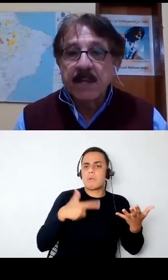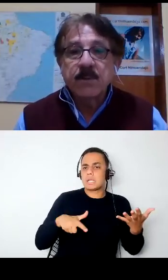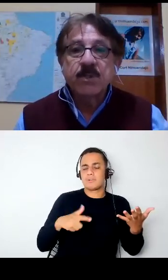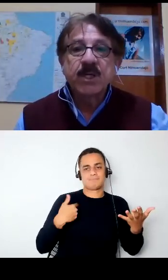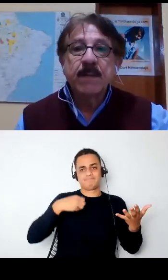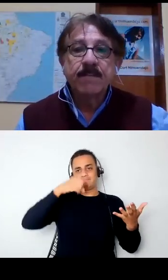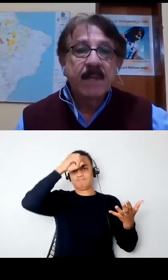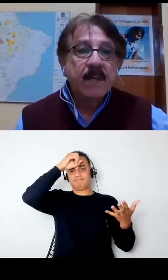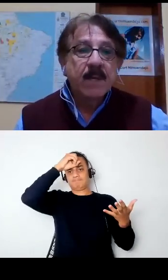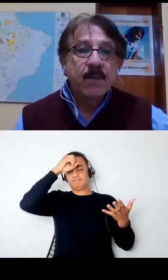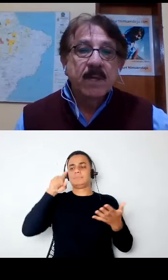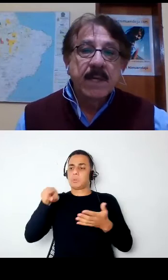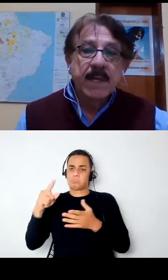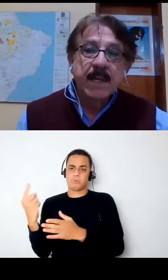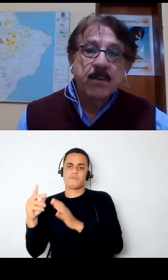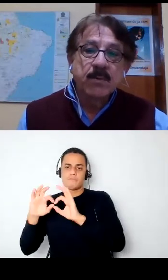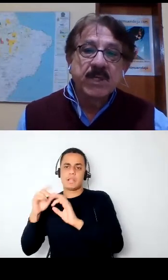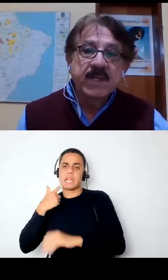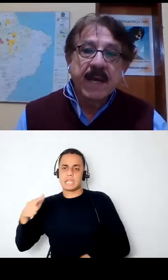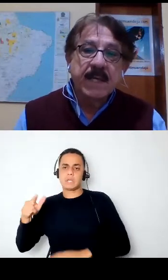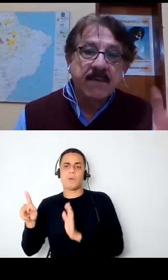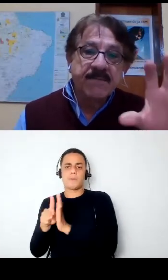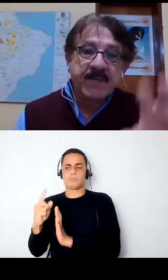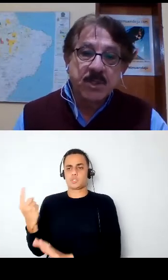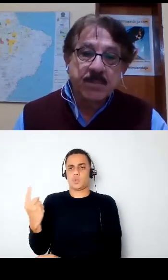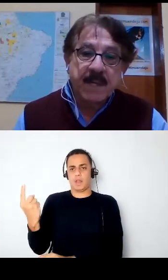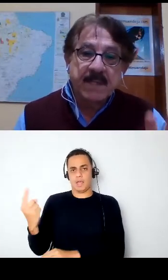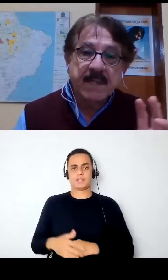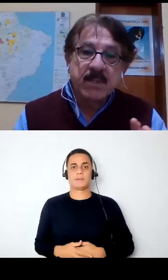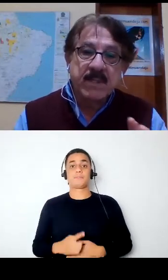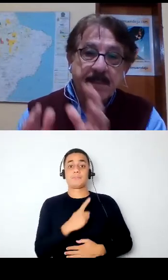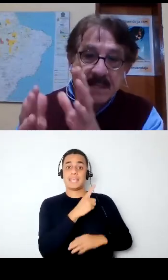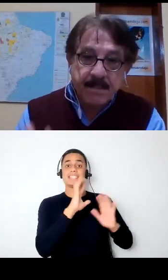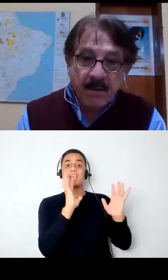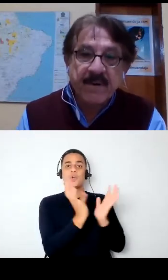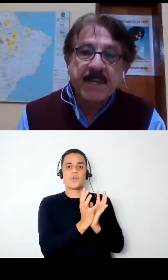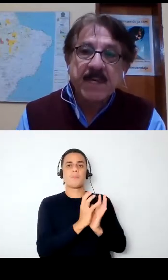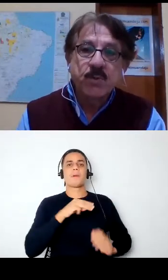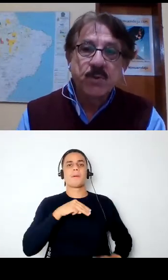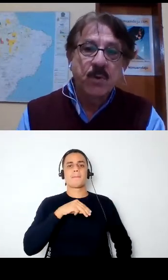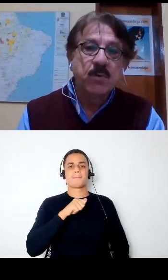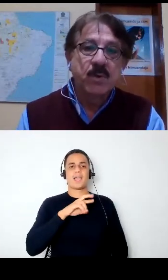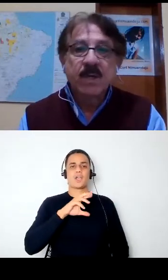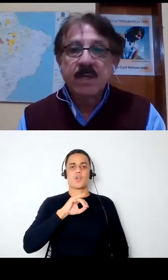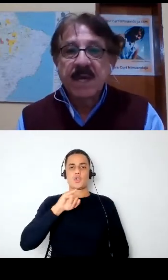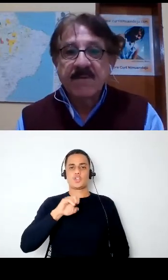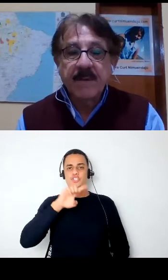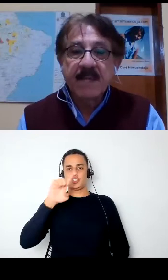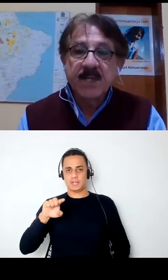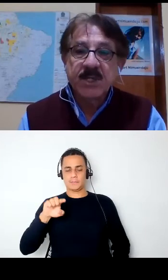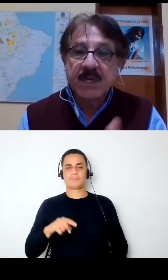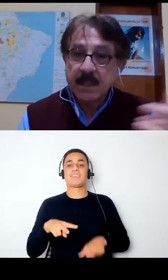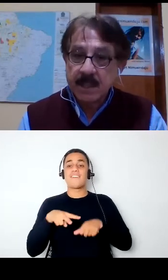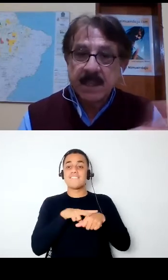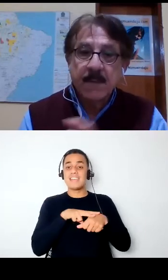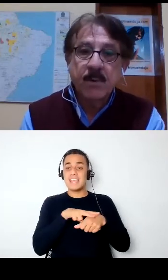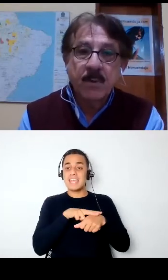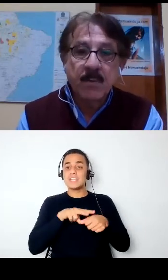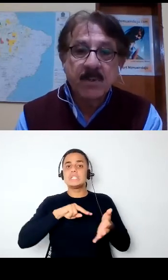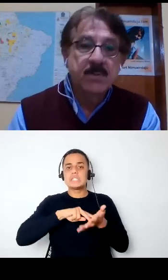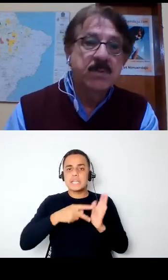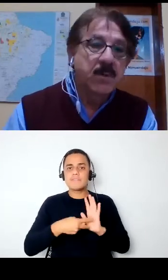tronco macro-G, com destaque em verde para as línguas da principal família do tronco, que é a família G,